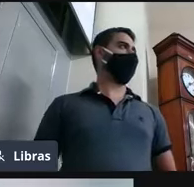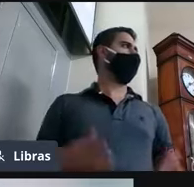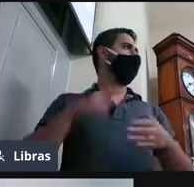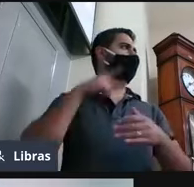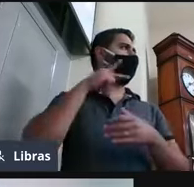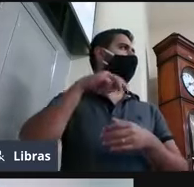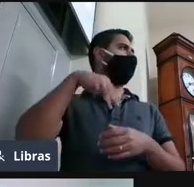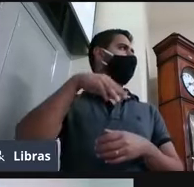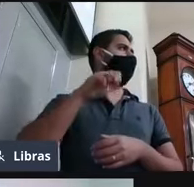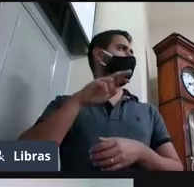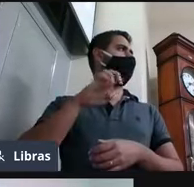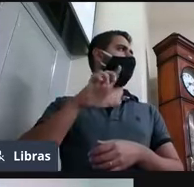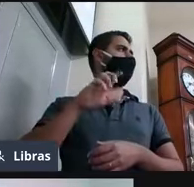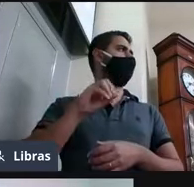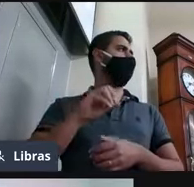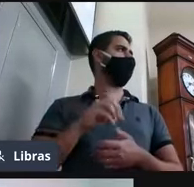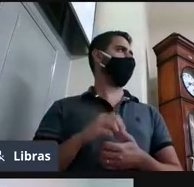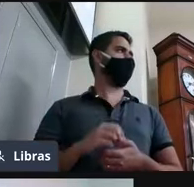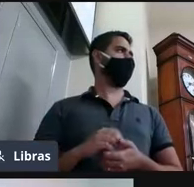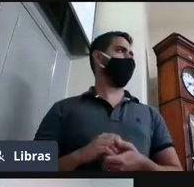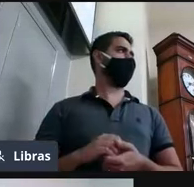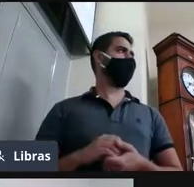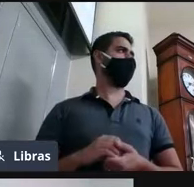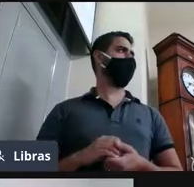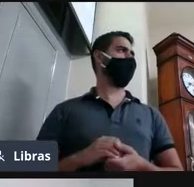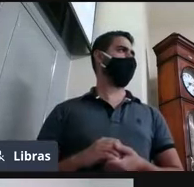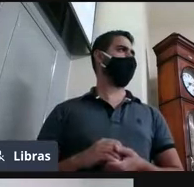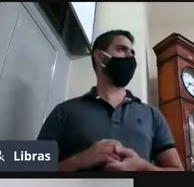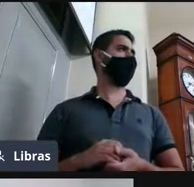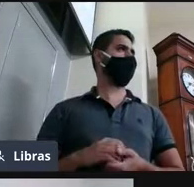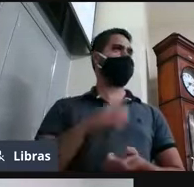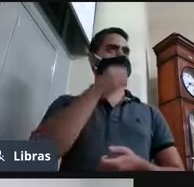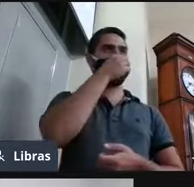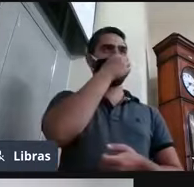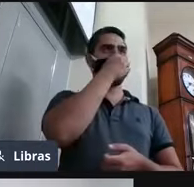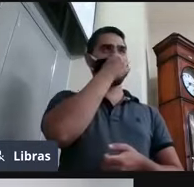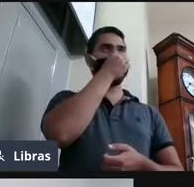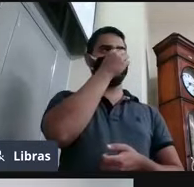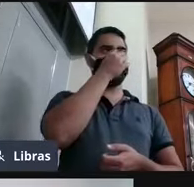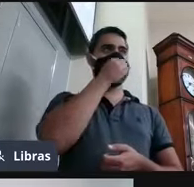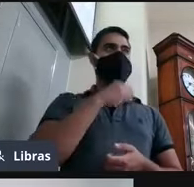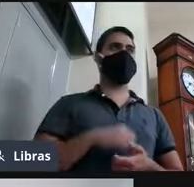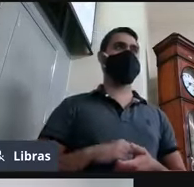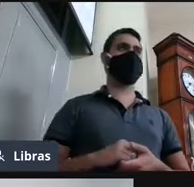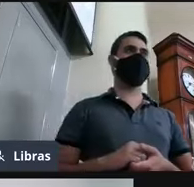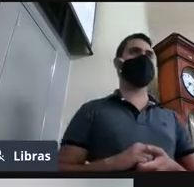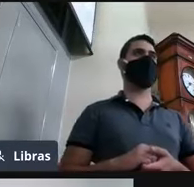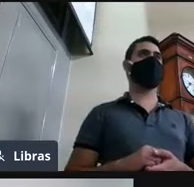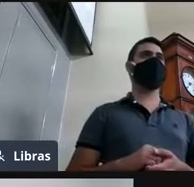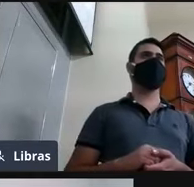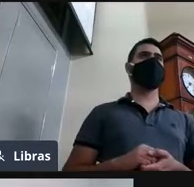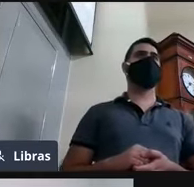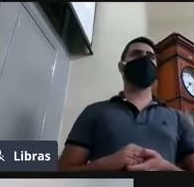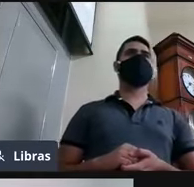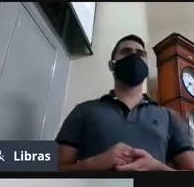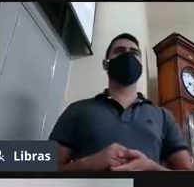vereador Marcelo Moreira de Oliveira. Vereador Marcos da Silva Marques.